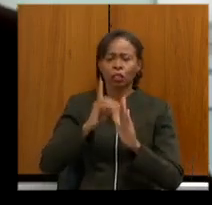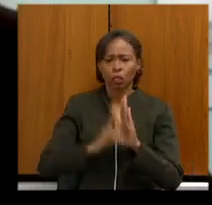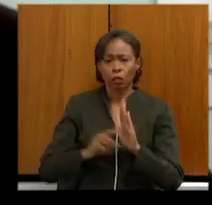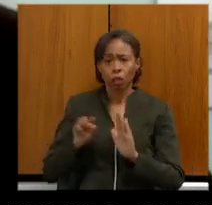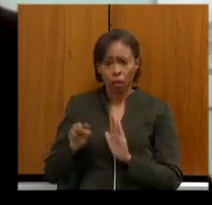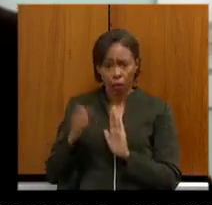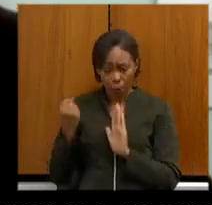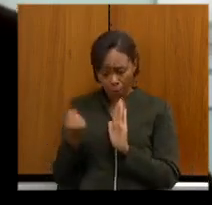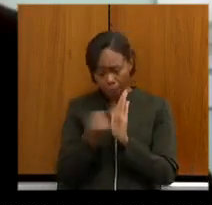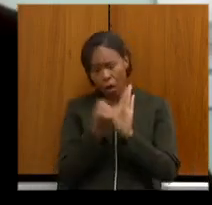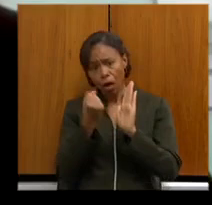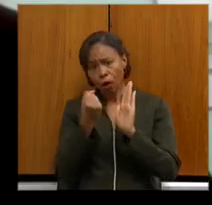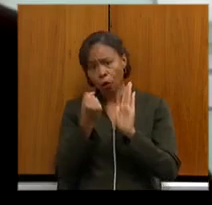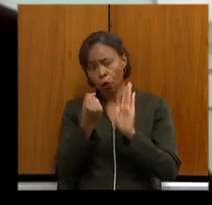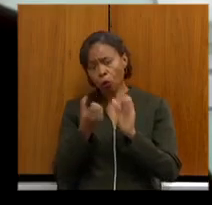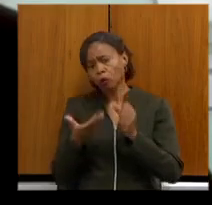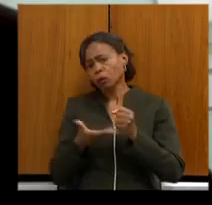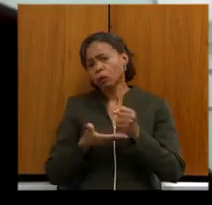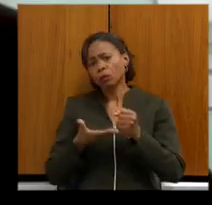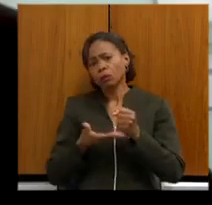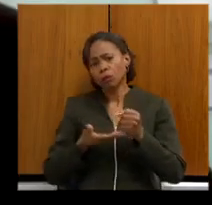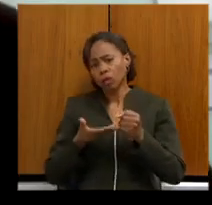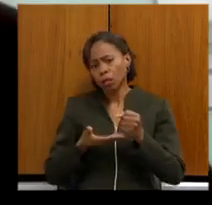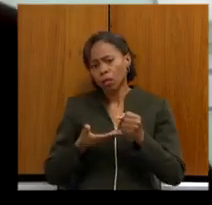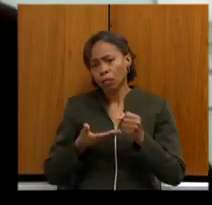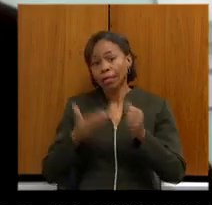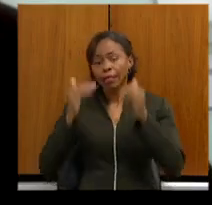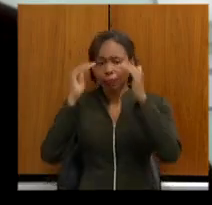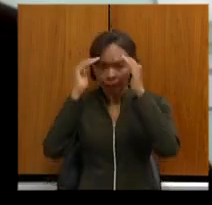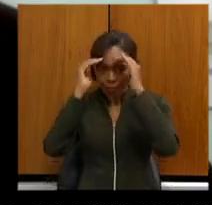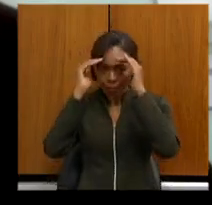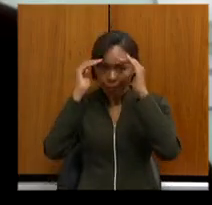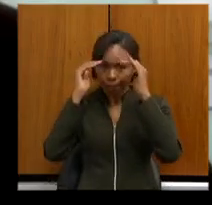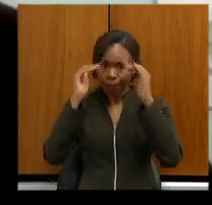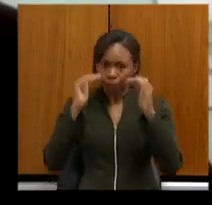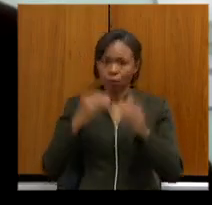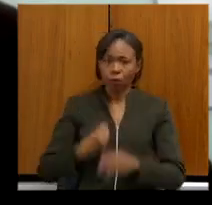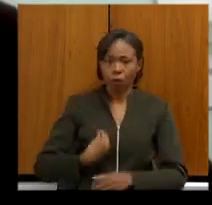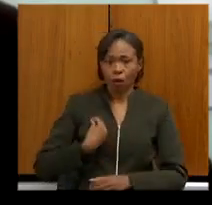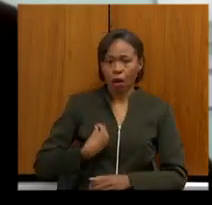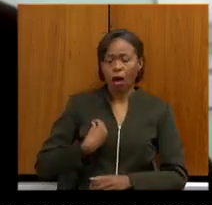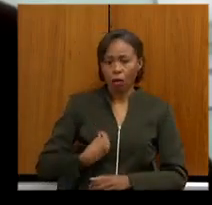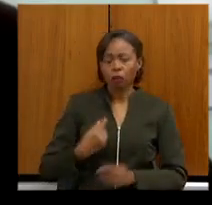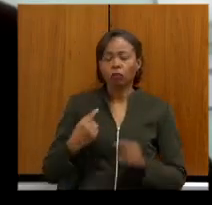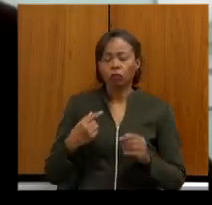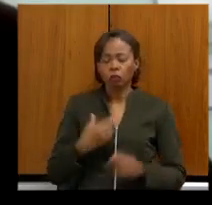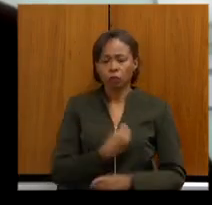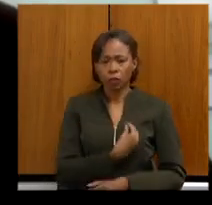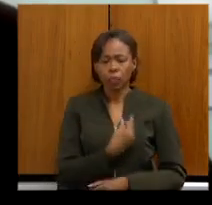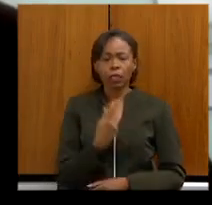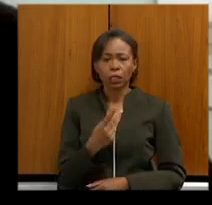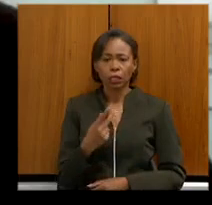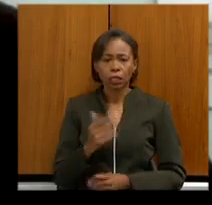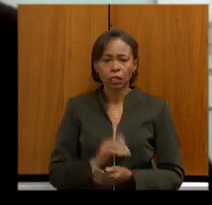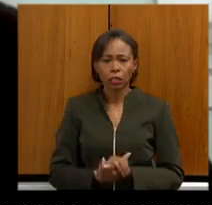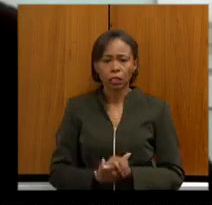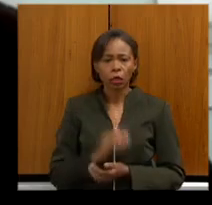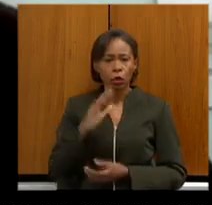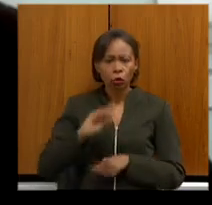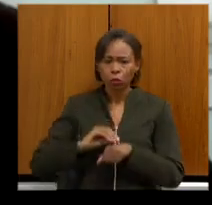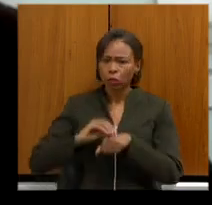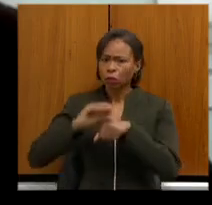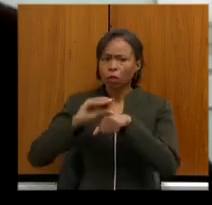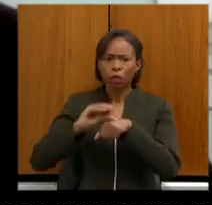baliza no seguinte Prefeito respeito ao modo de vida saberes e percepções